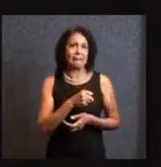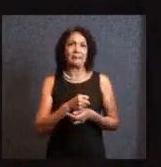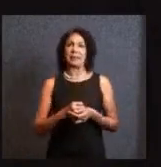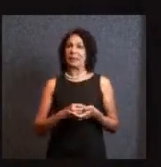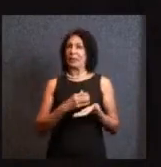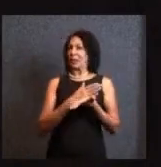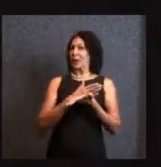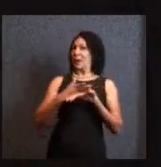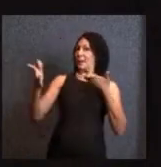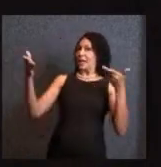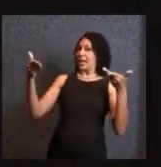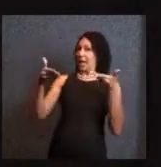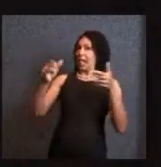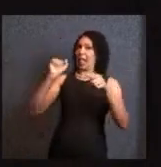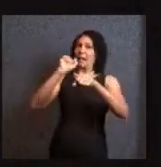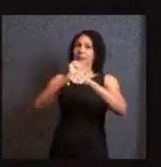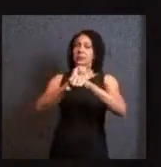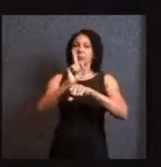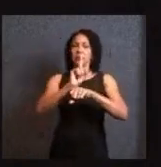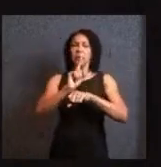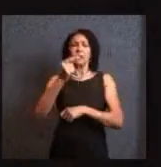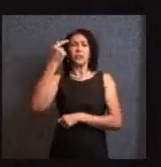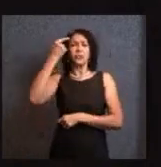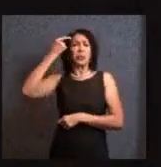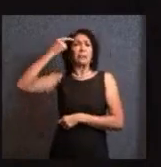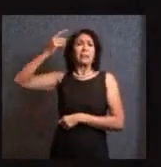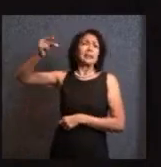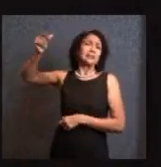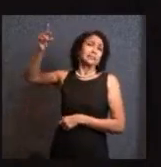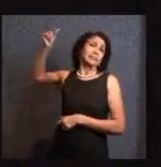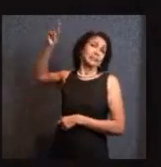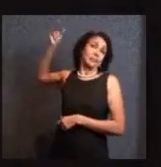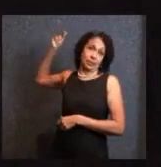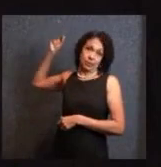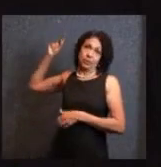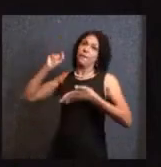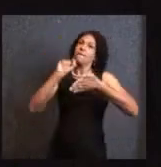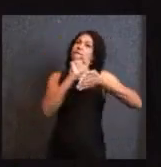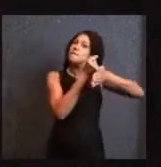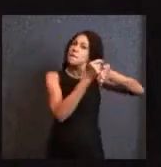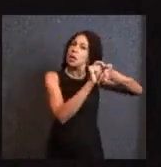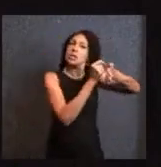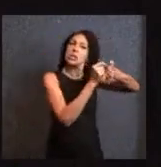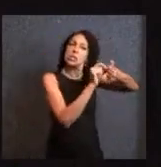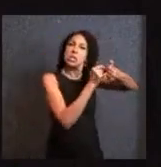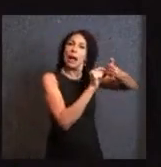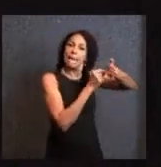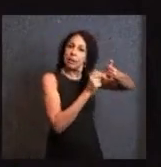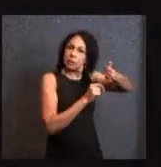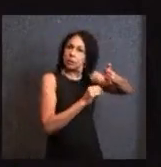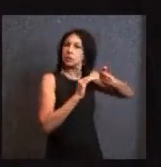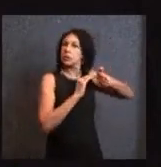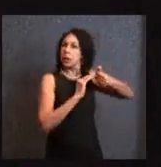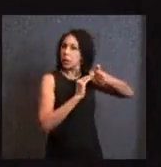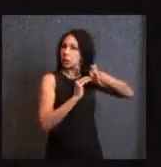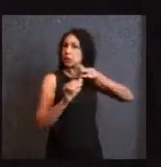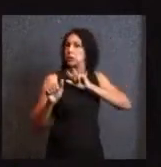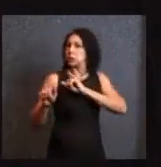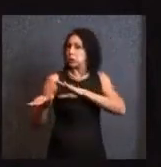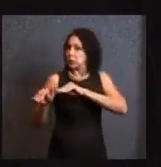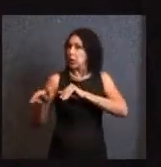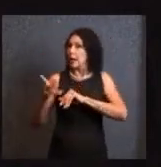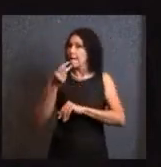pela Secretaria de Educação de Feira de Santana, e é então, portanto, a secretaria que vai dizer,